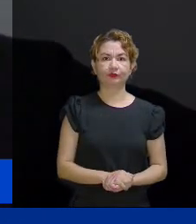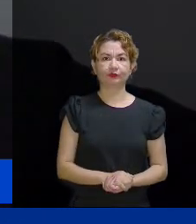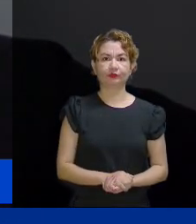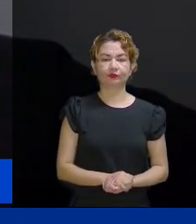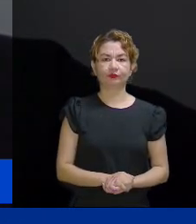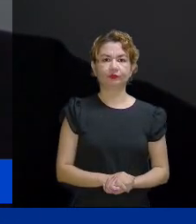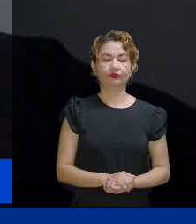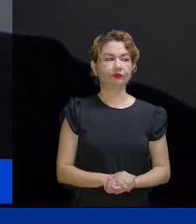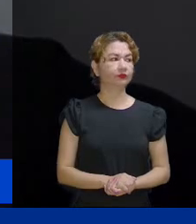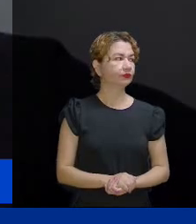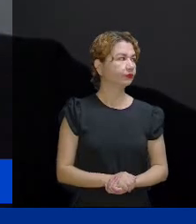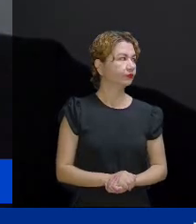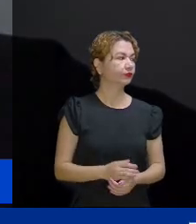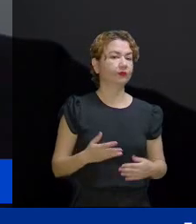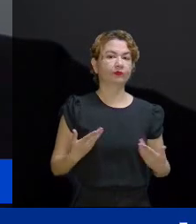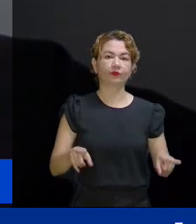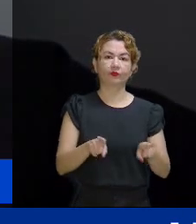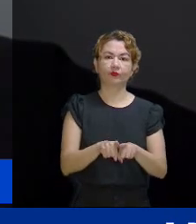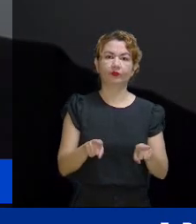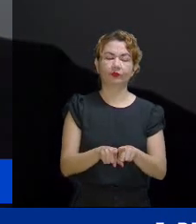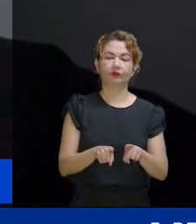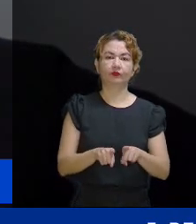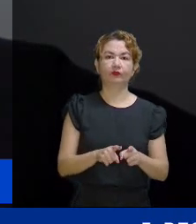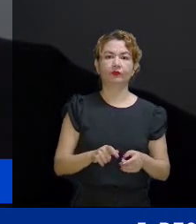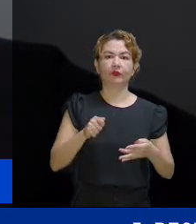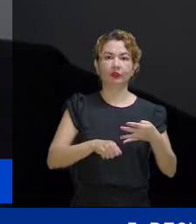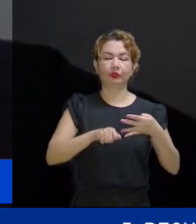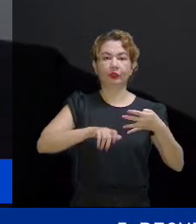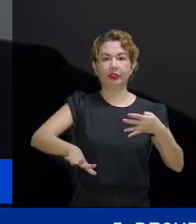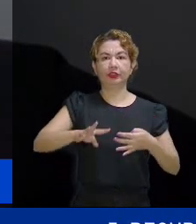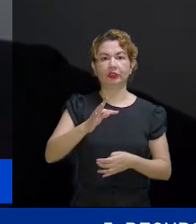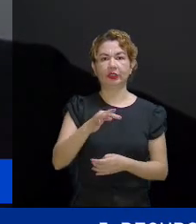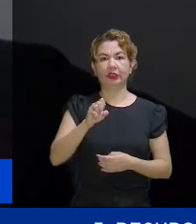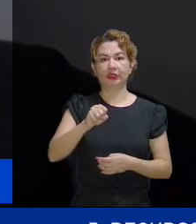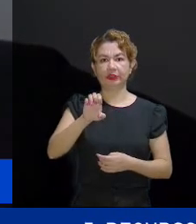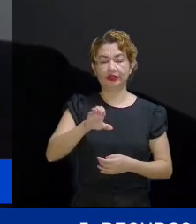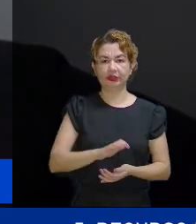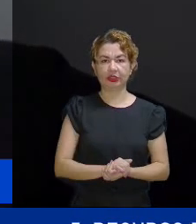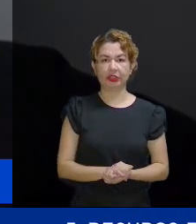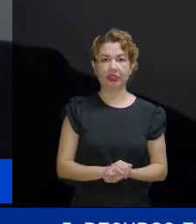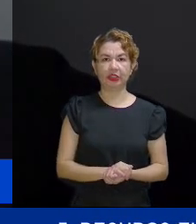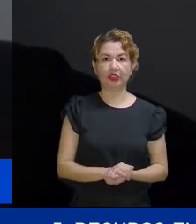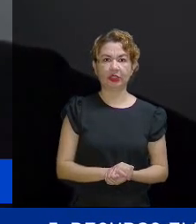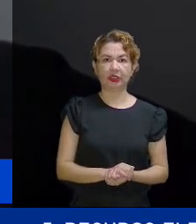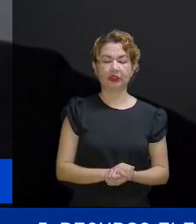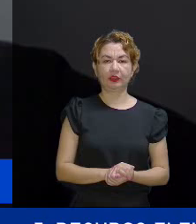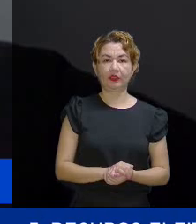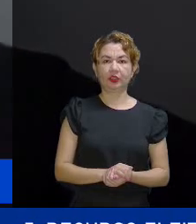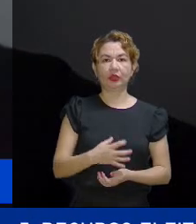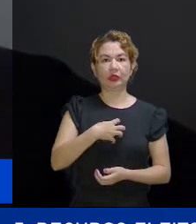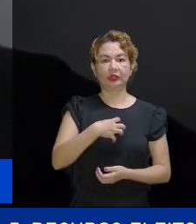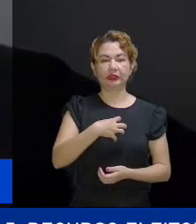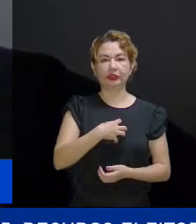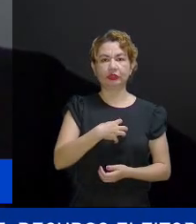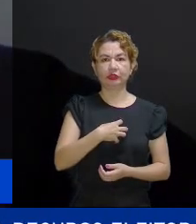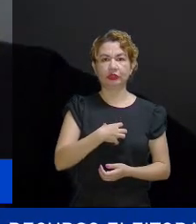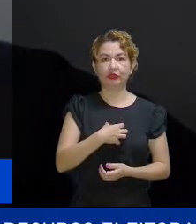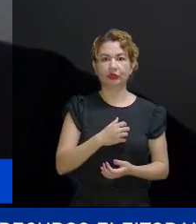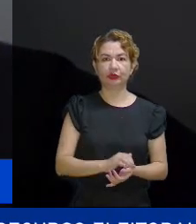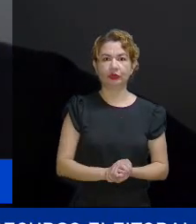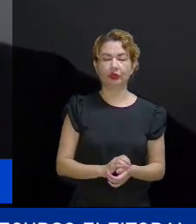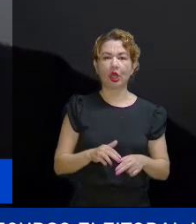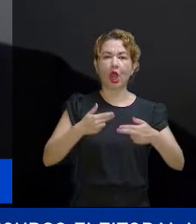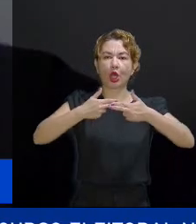Fecha aspas. Além do mais, senhor presidente, a jurisprudência do TSE, ela encontra pacificada no sentido que,